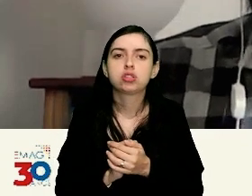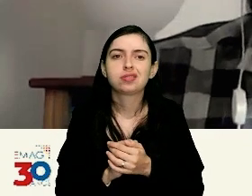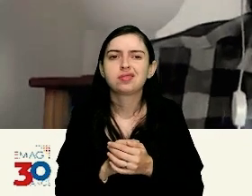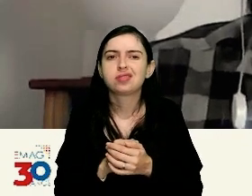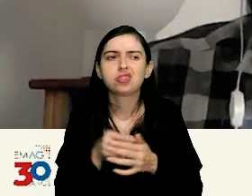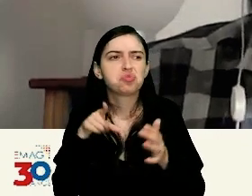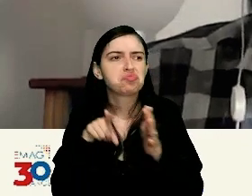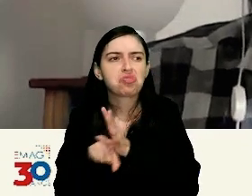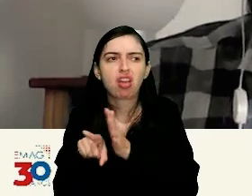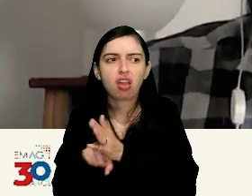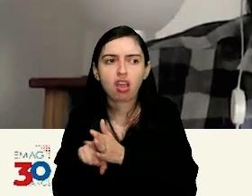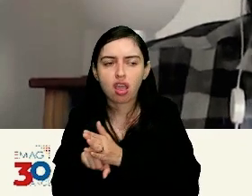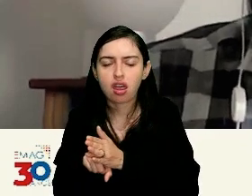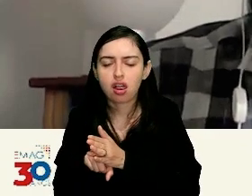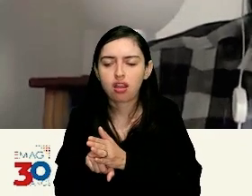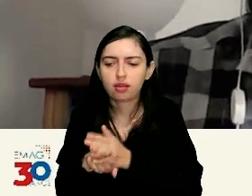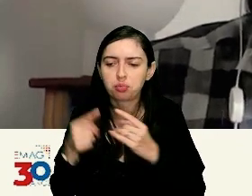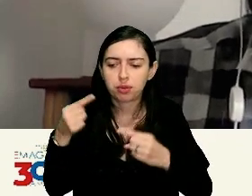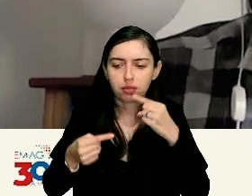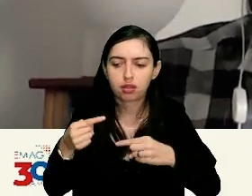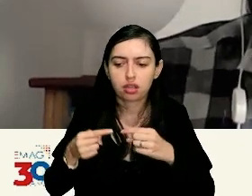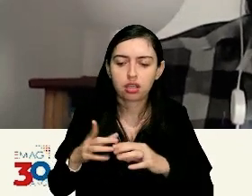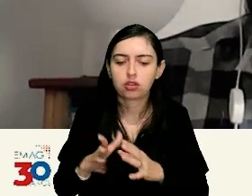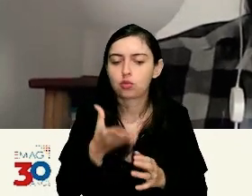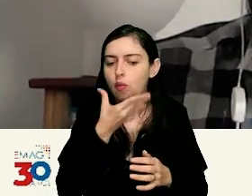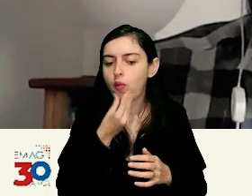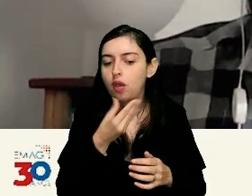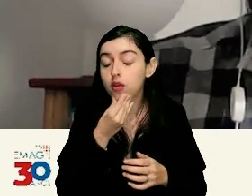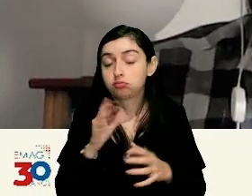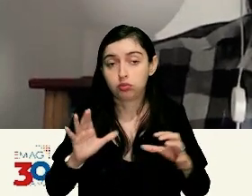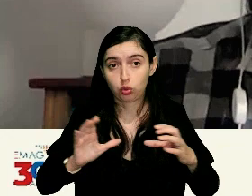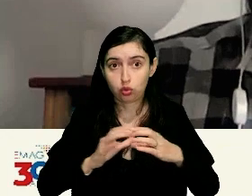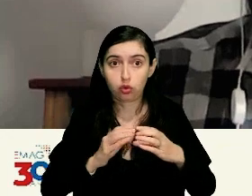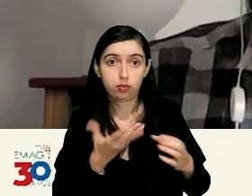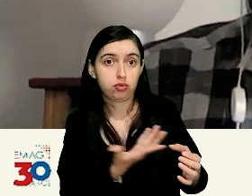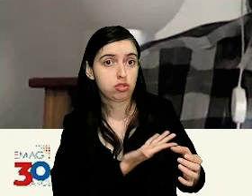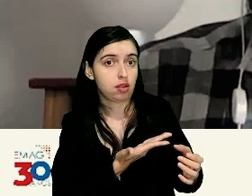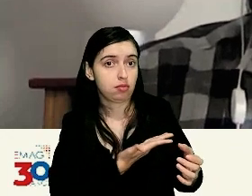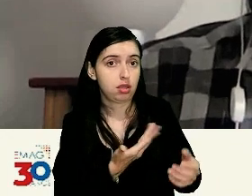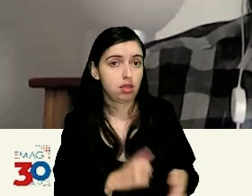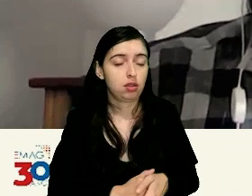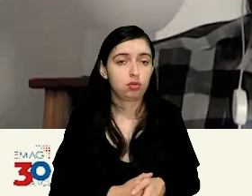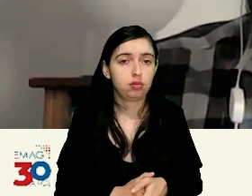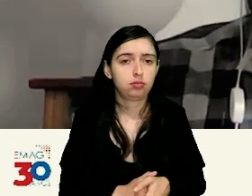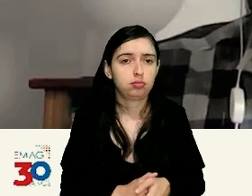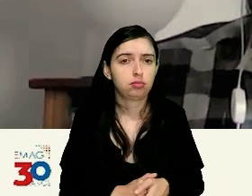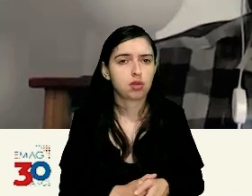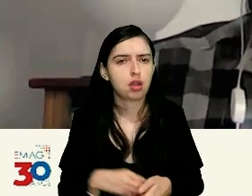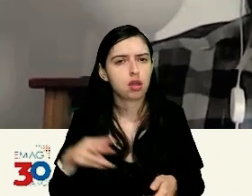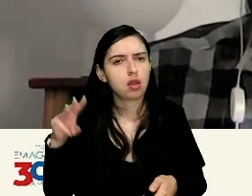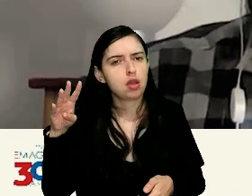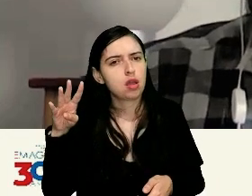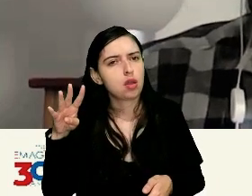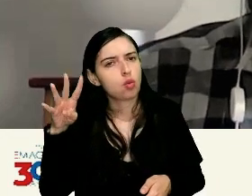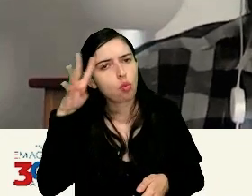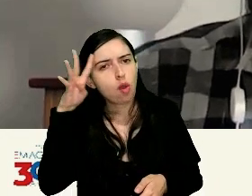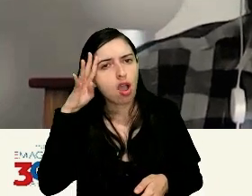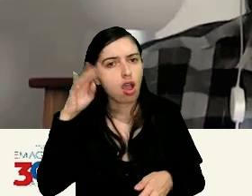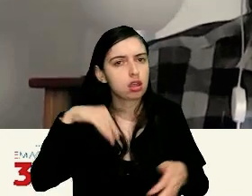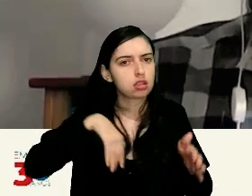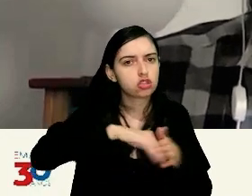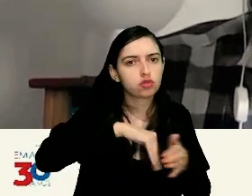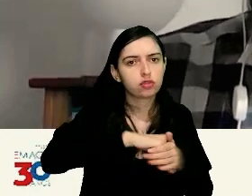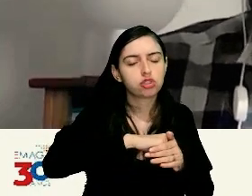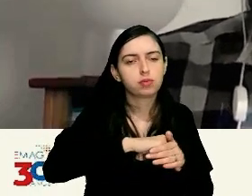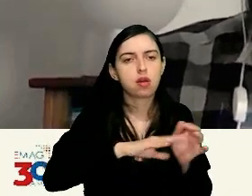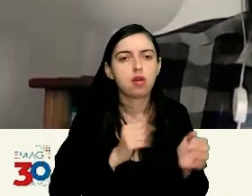está dentro do nosso grupinho de amizades, quando a gente está na nossa quarta-feira de futebol, quando a gente está em